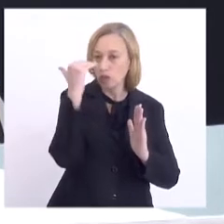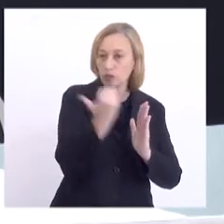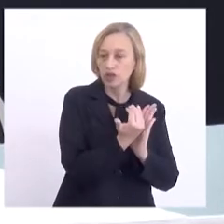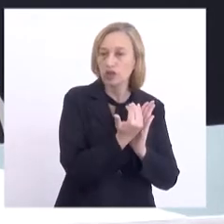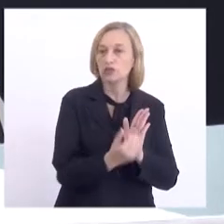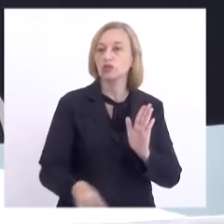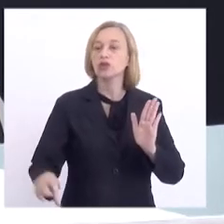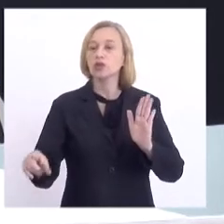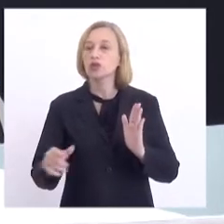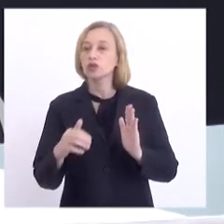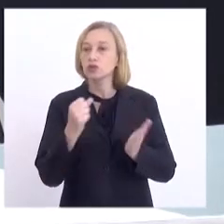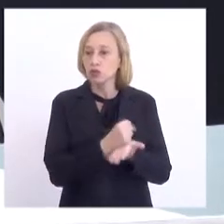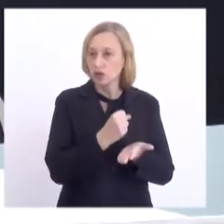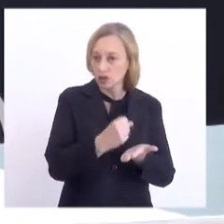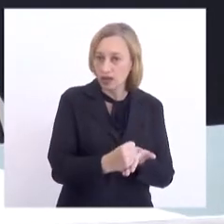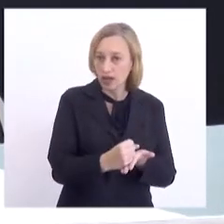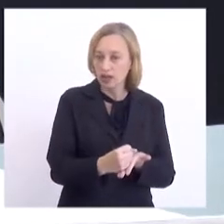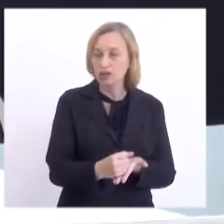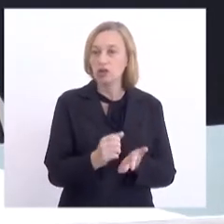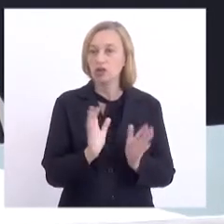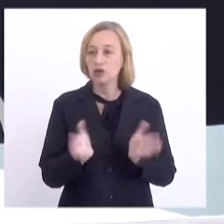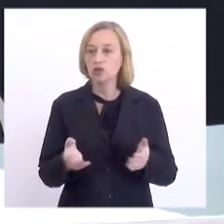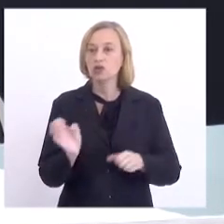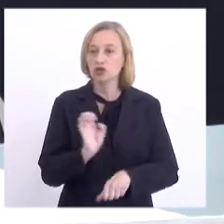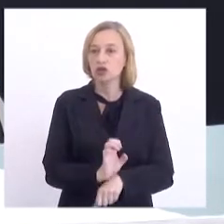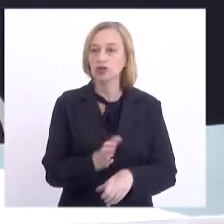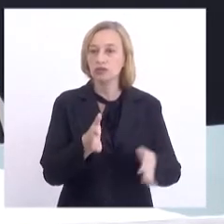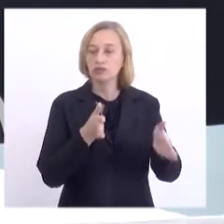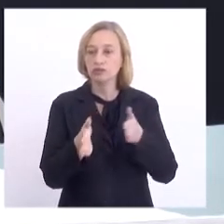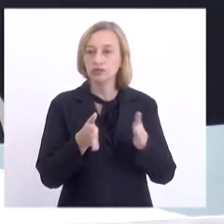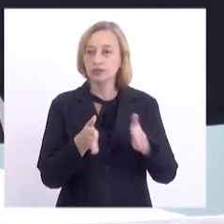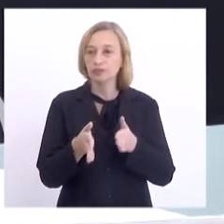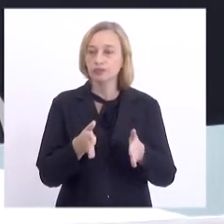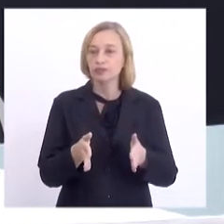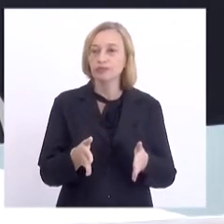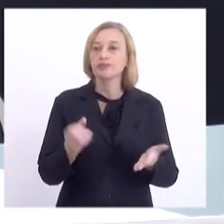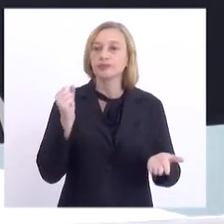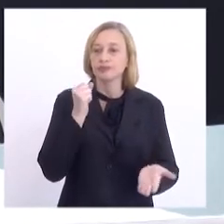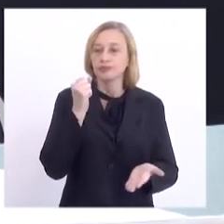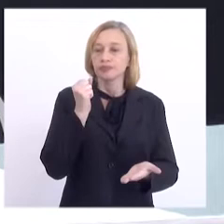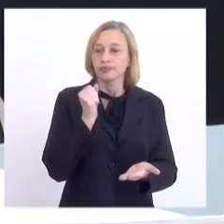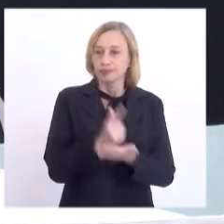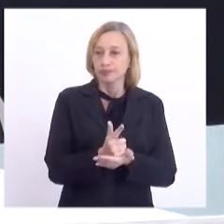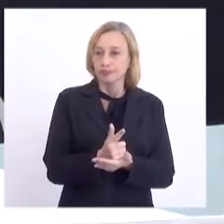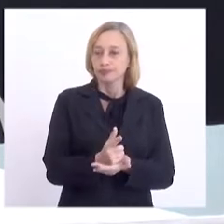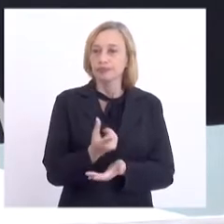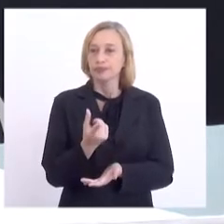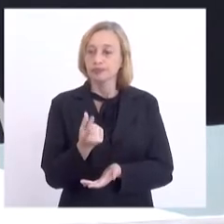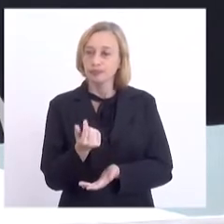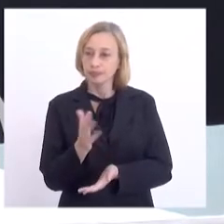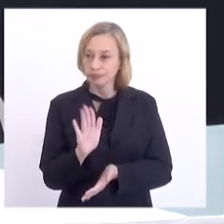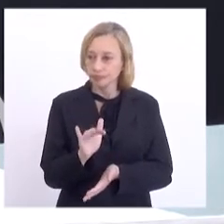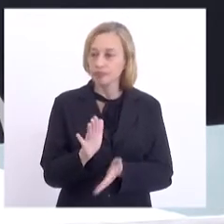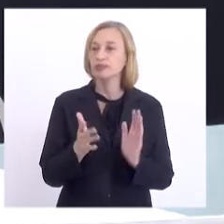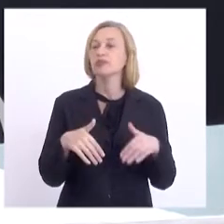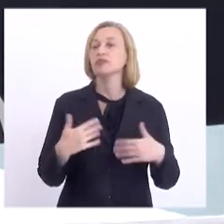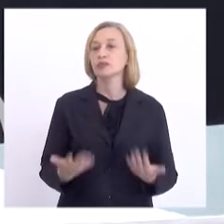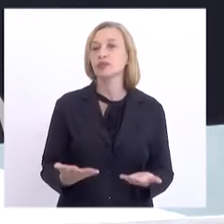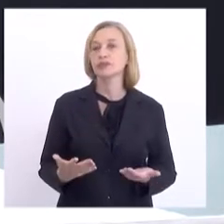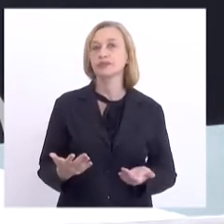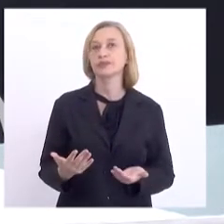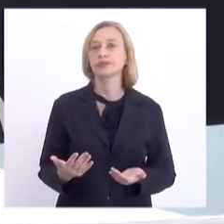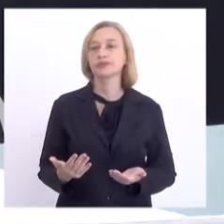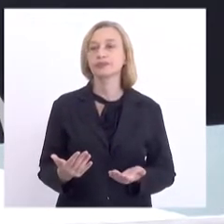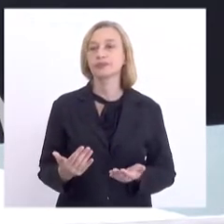contrato ele é uma boa proxy que hoje o Estado está com prazo de médio de pagamento baixo tem uma boa proxy então